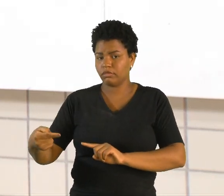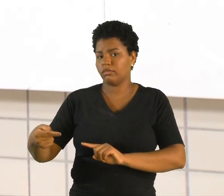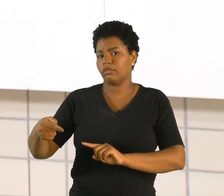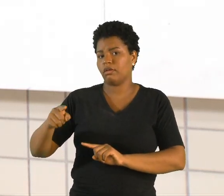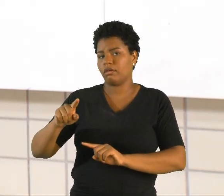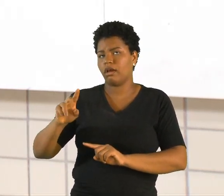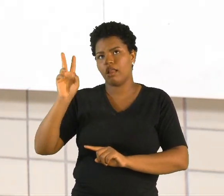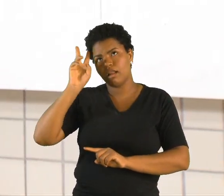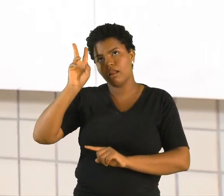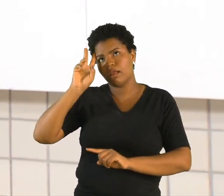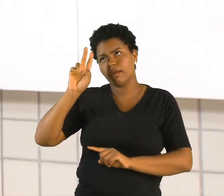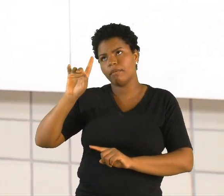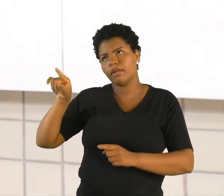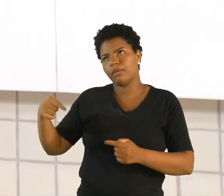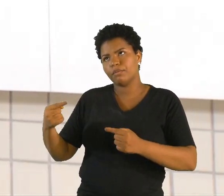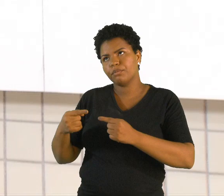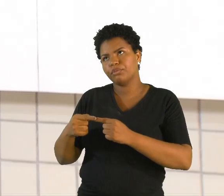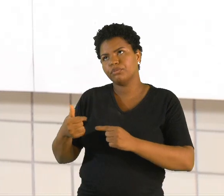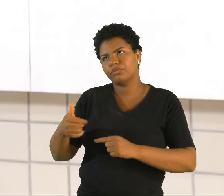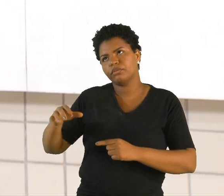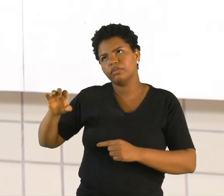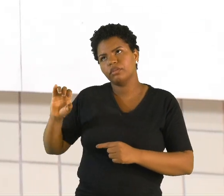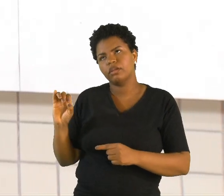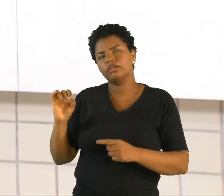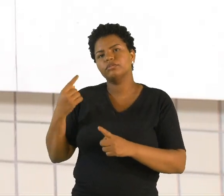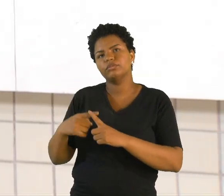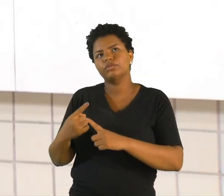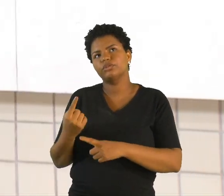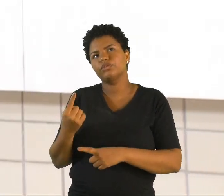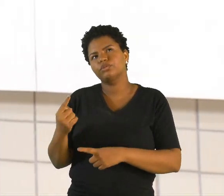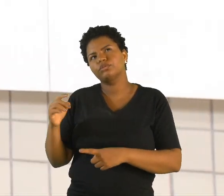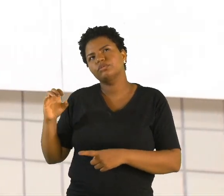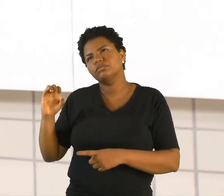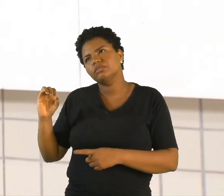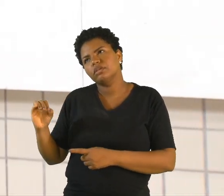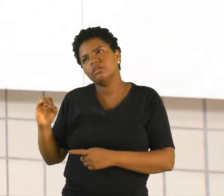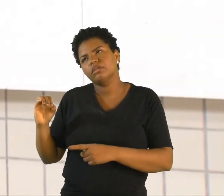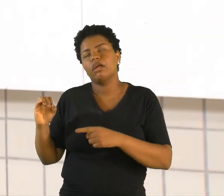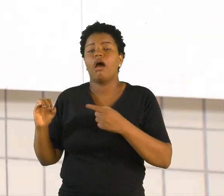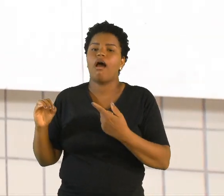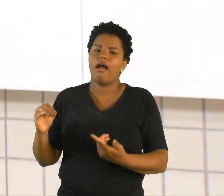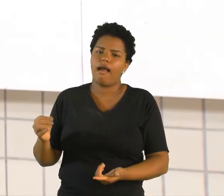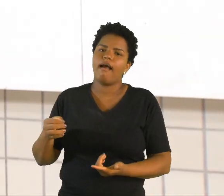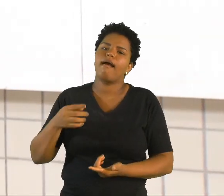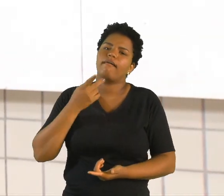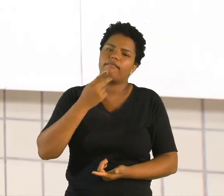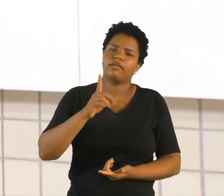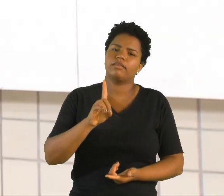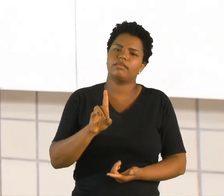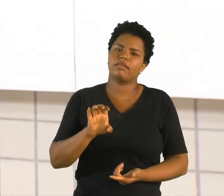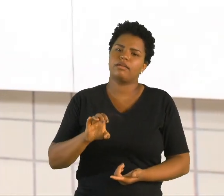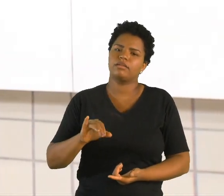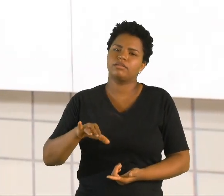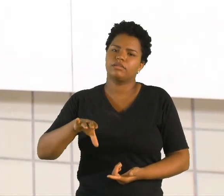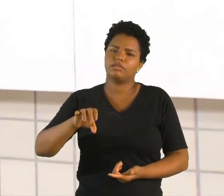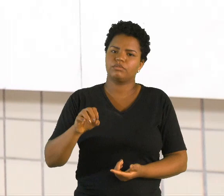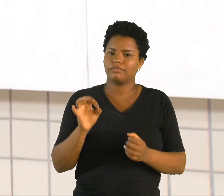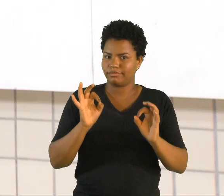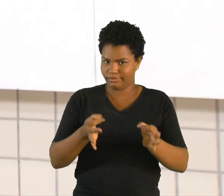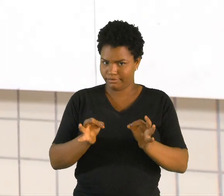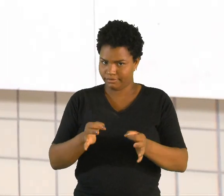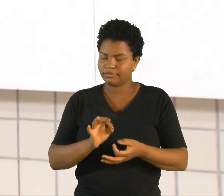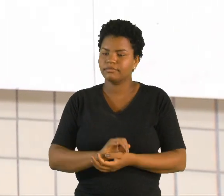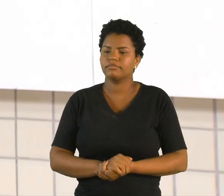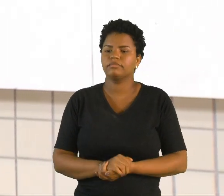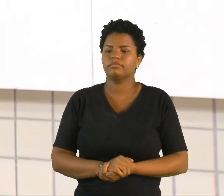Que ele é relacionado ao 10, porque tem um zero. Então, ele vai ser chamado de décimo, beleza? Agora, vamos